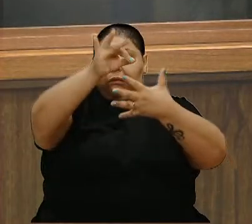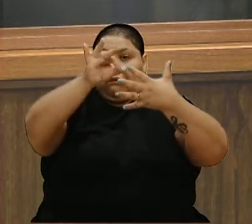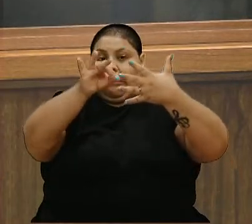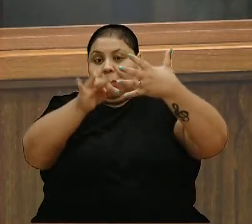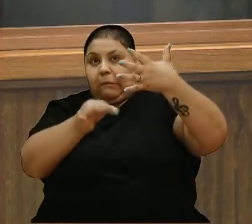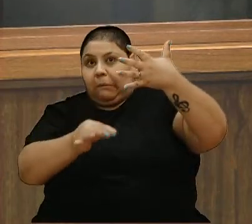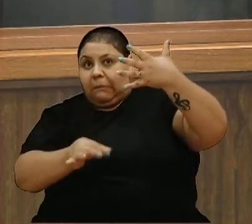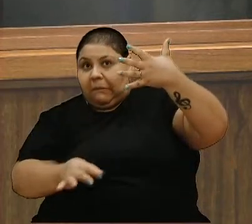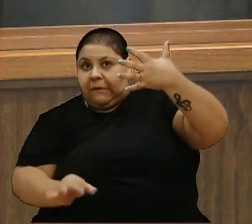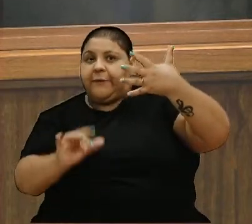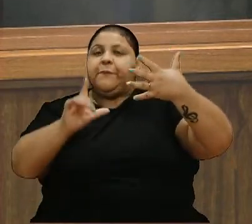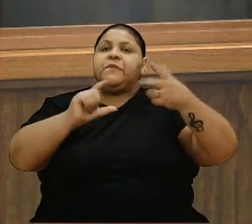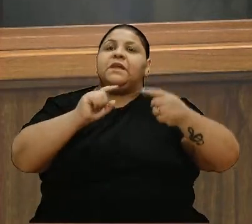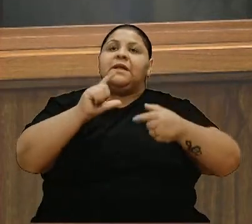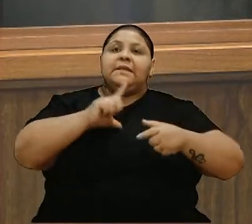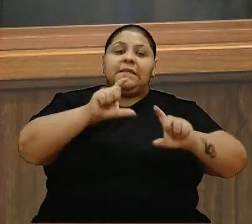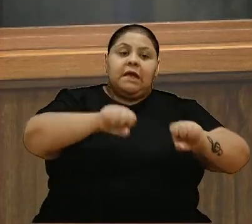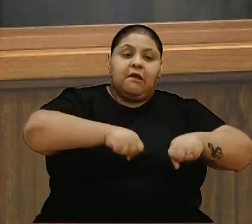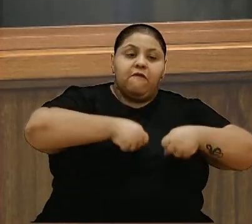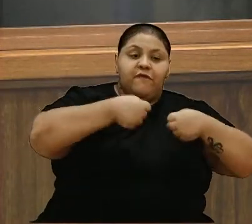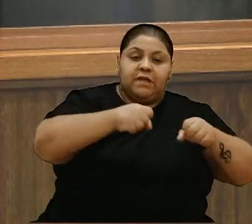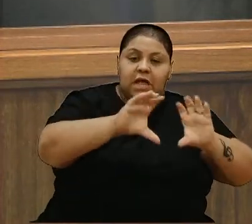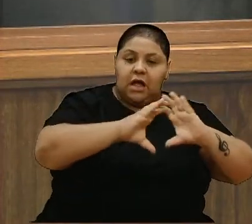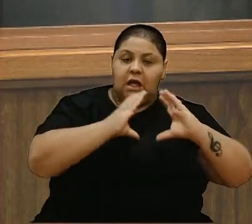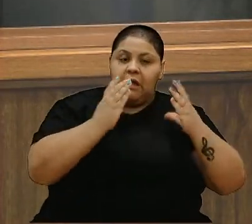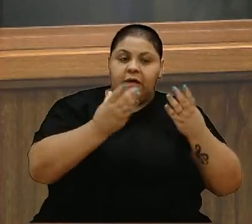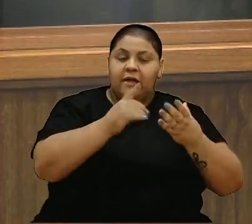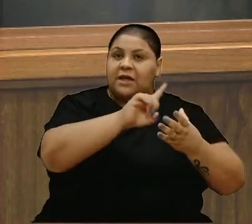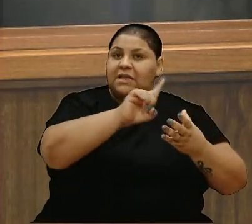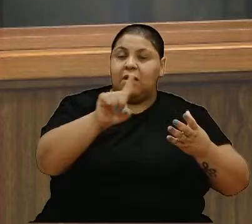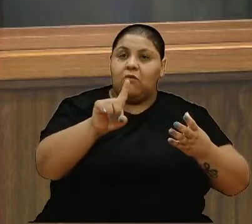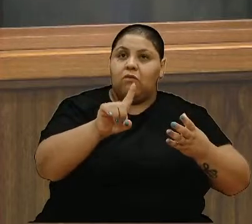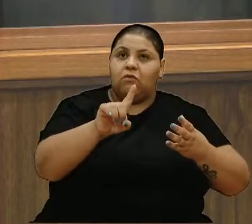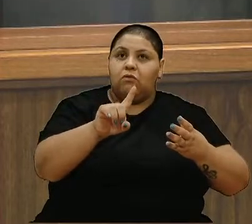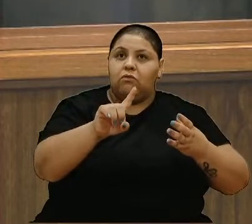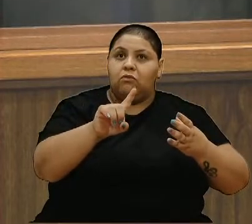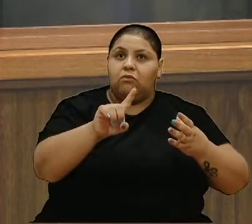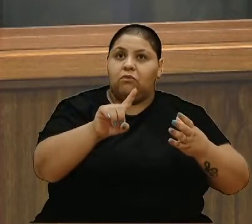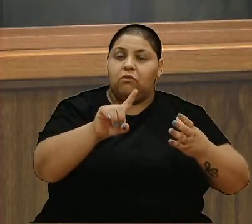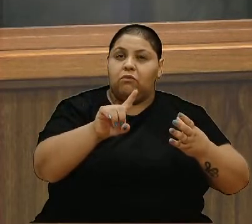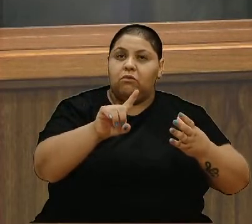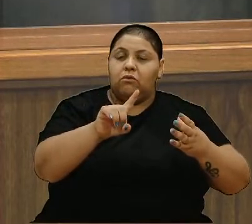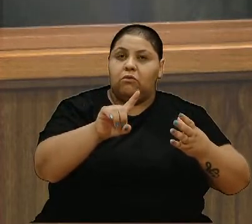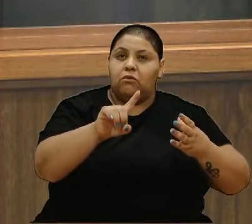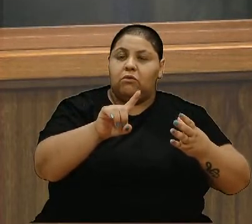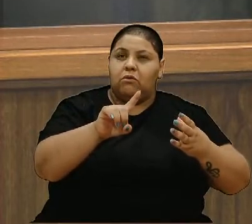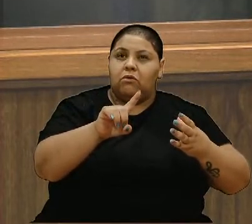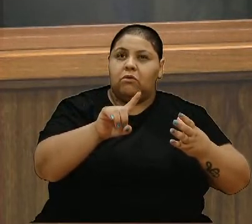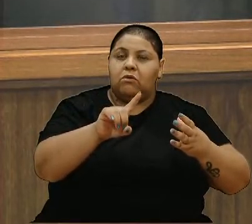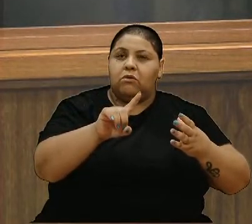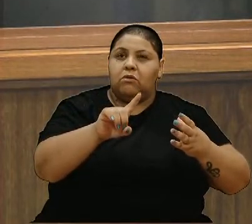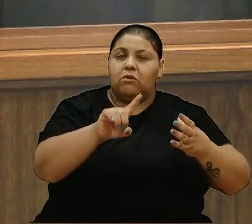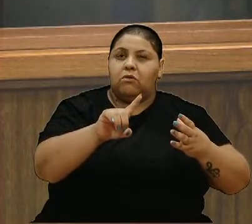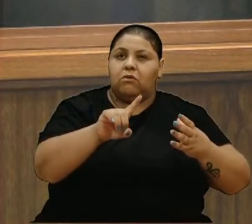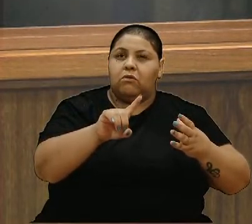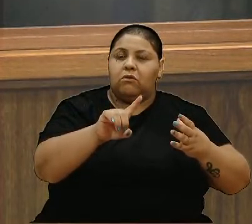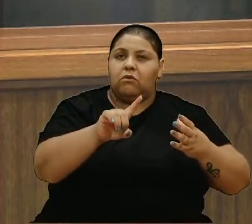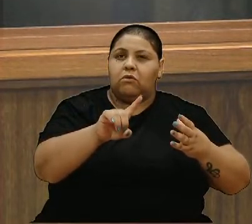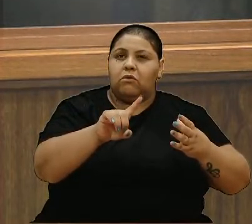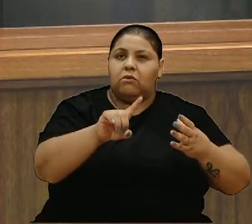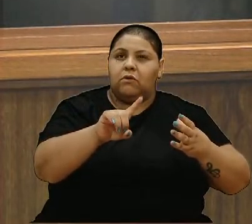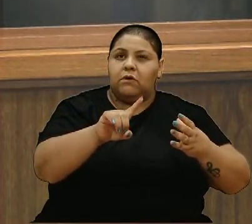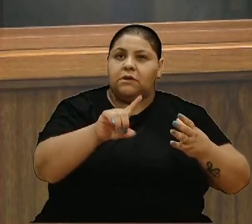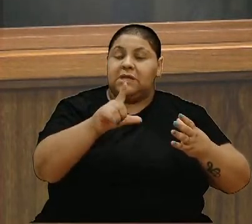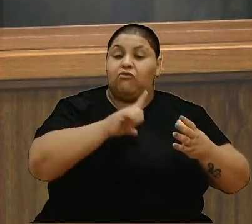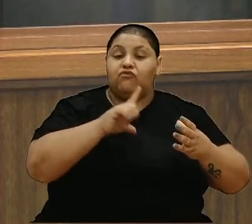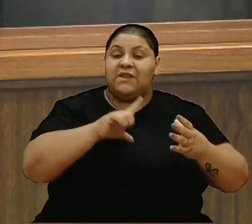tem enfrentado desde a comunidade que não recebe não recebe adequadamente a